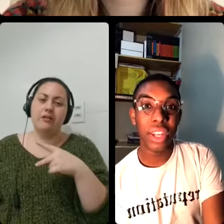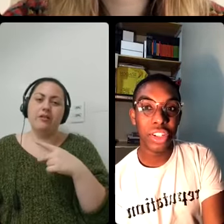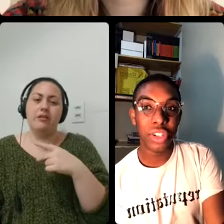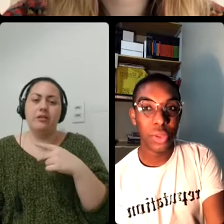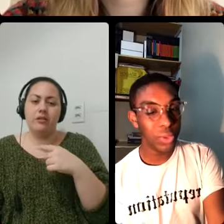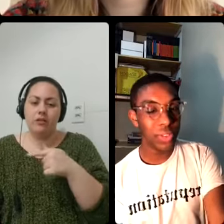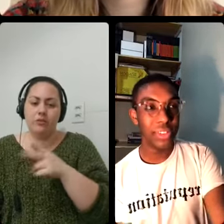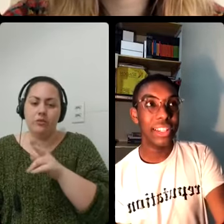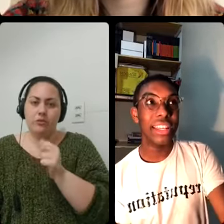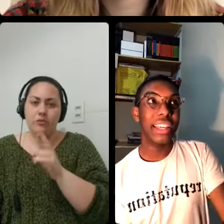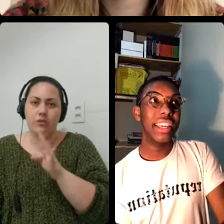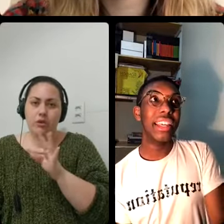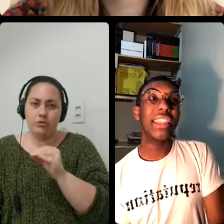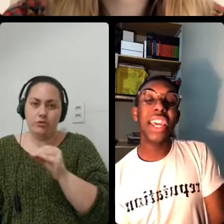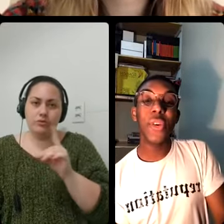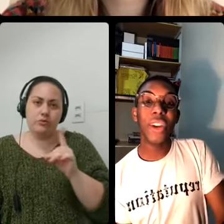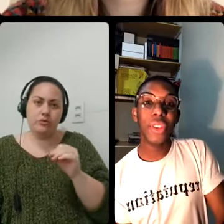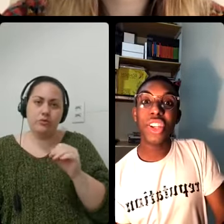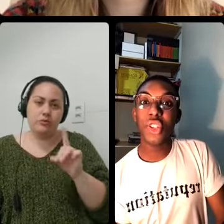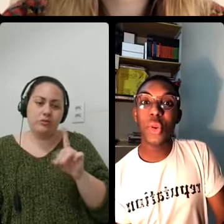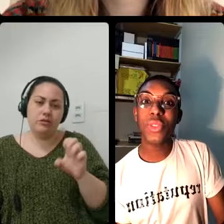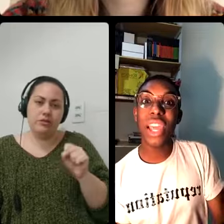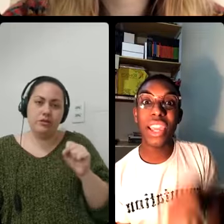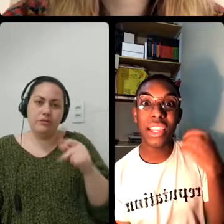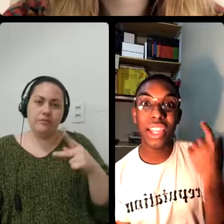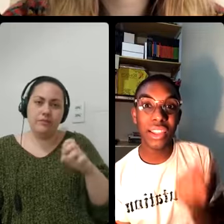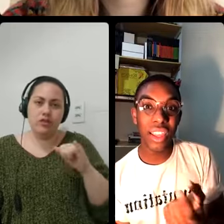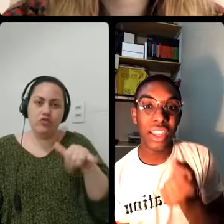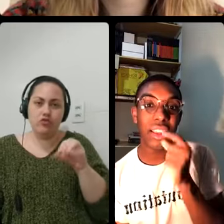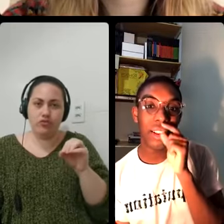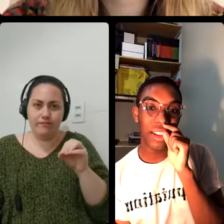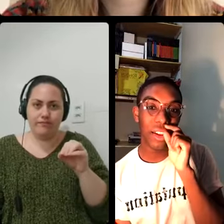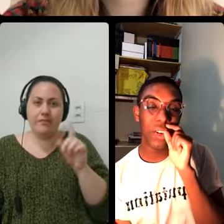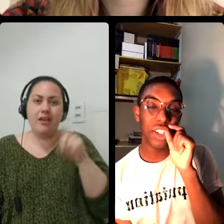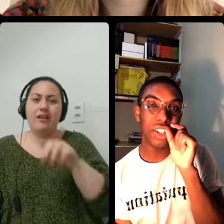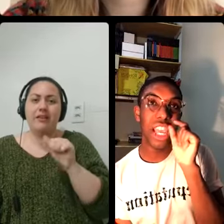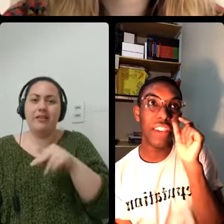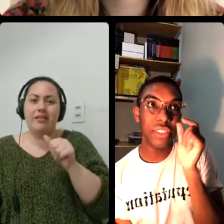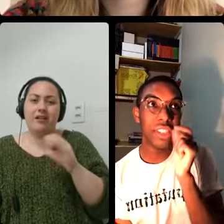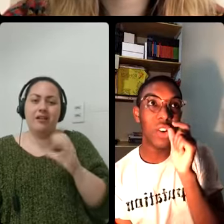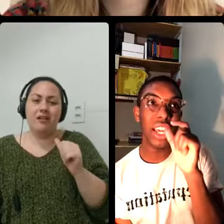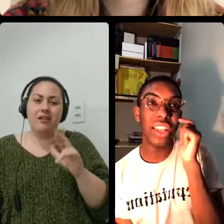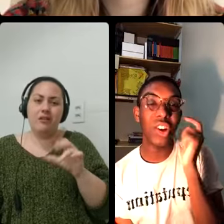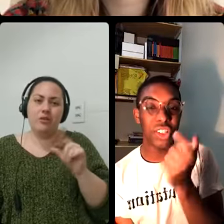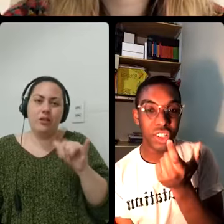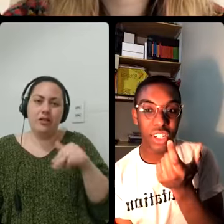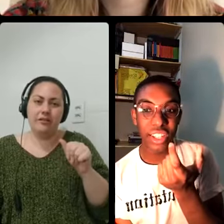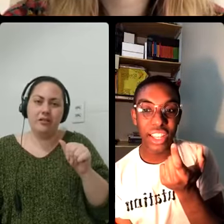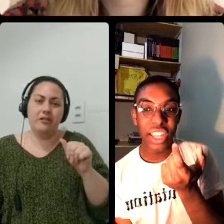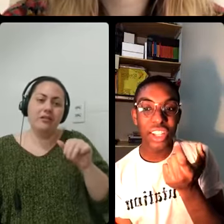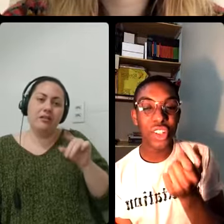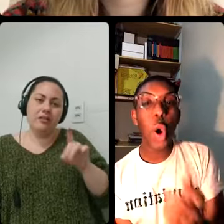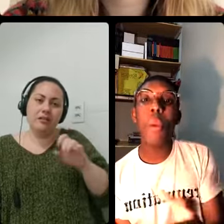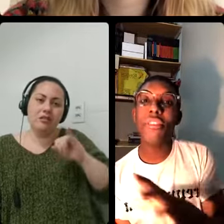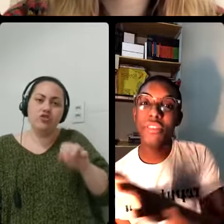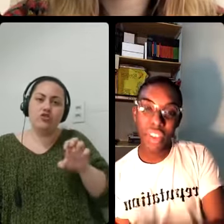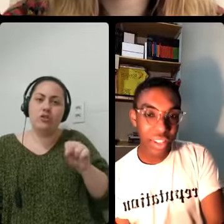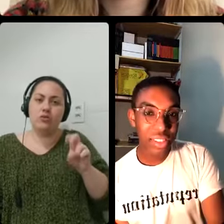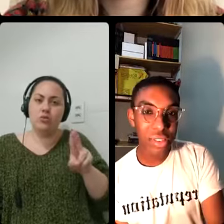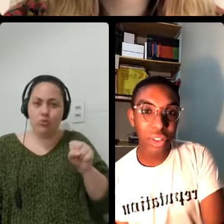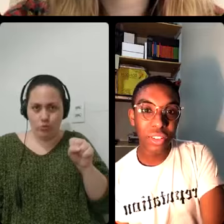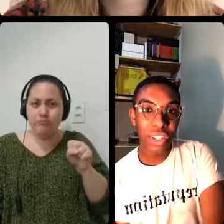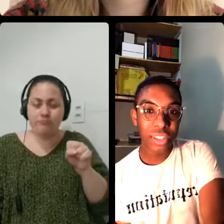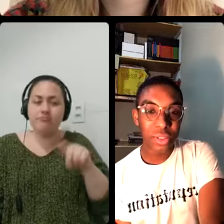Carolina Maria de Jesus. Que daí eu acho que a gente consegue entender, a gente tem a visão, né, a lógica de como é